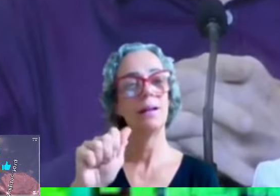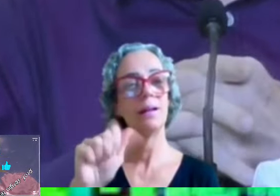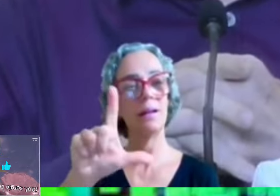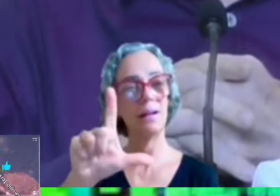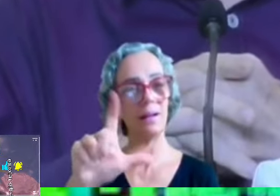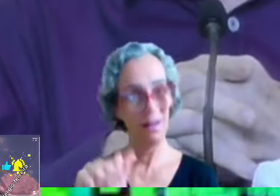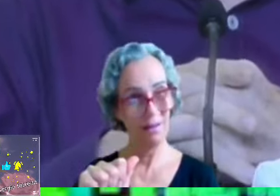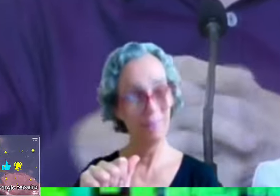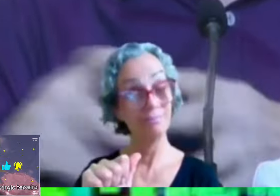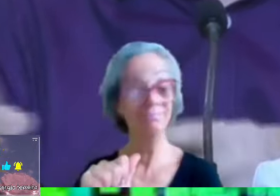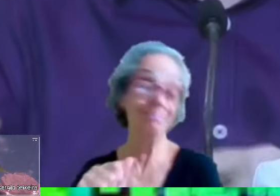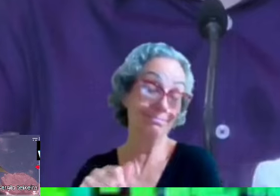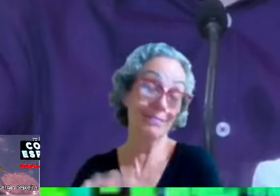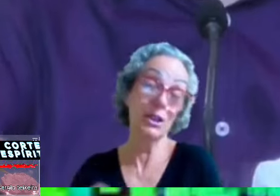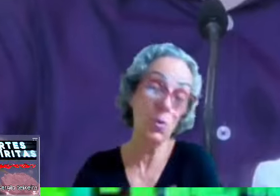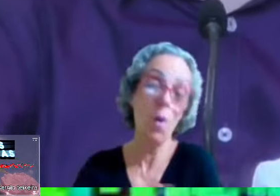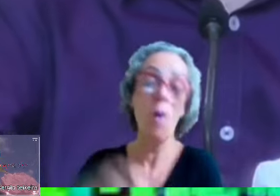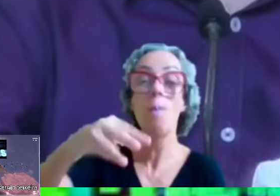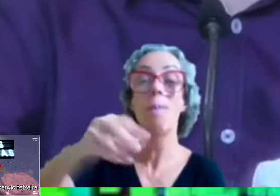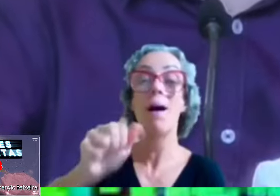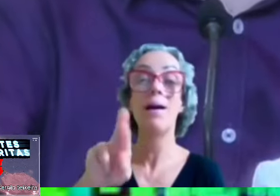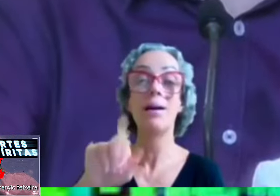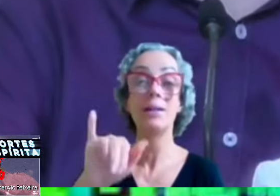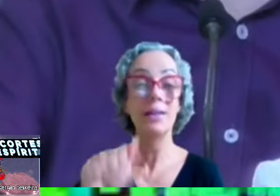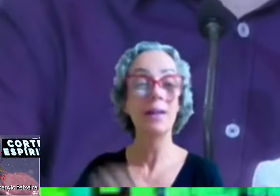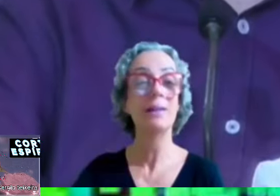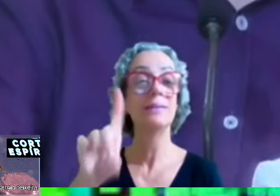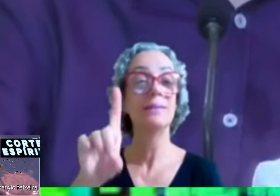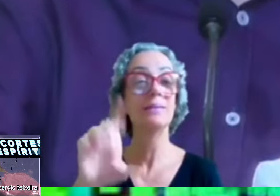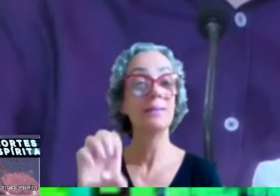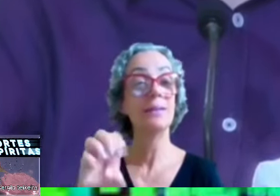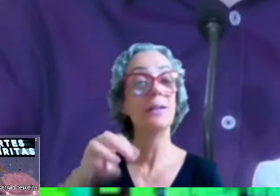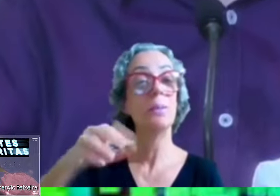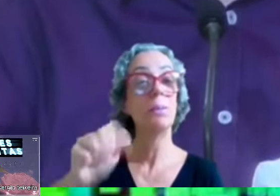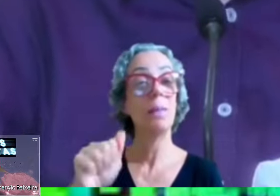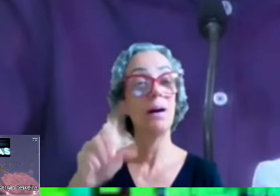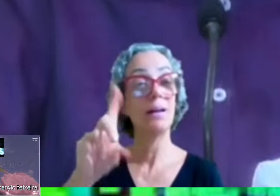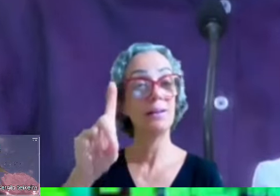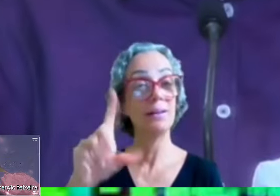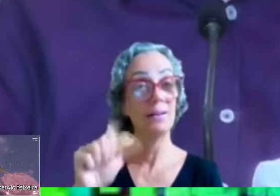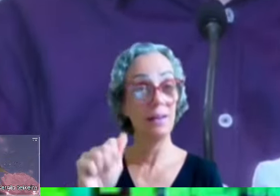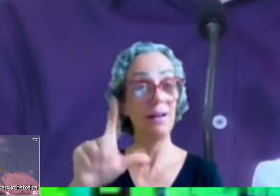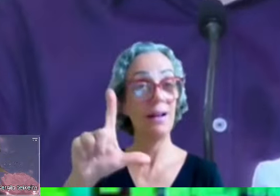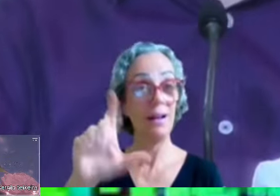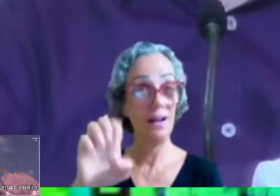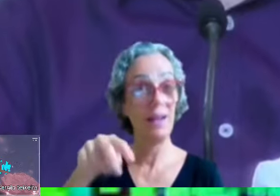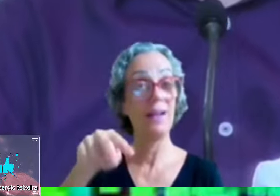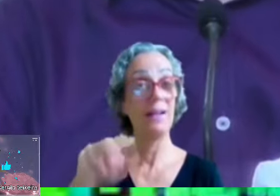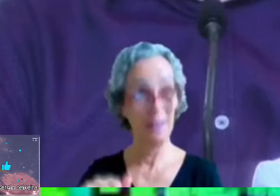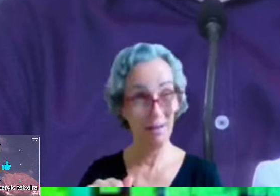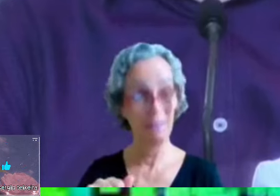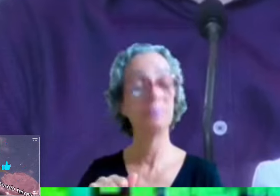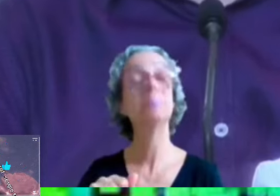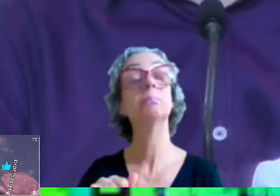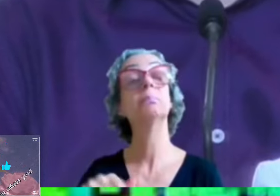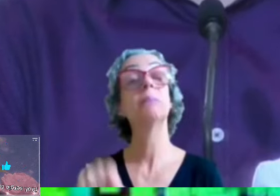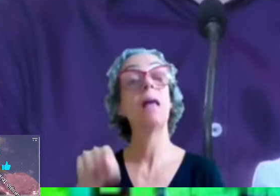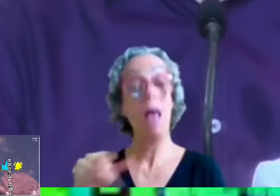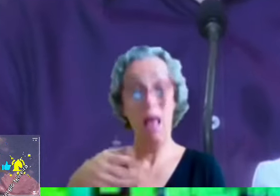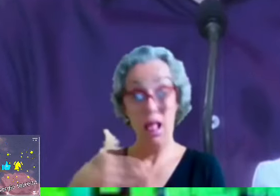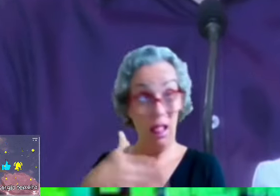na Palestina. E então nós lançamos o livro e foram vendidos mais de 1.000